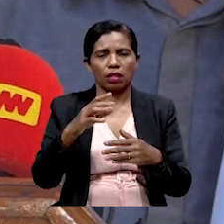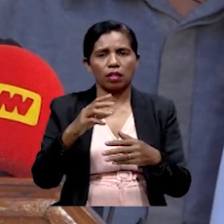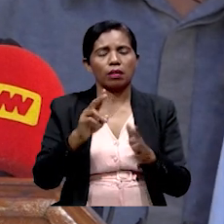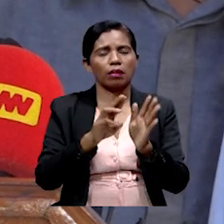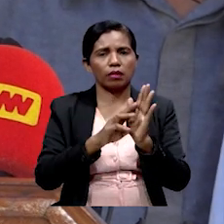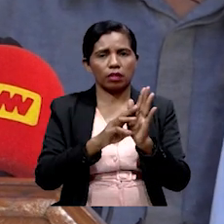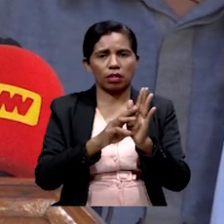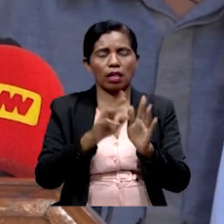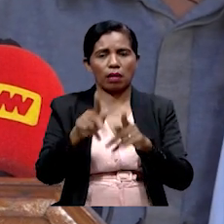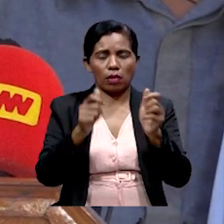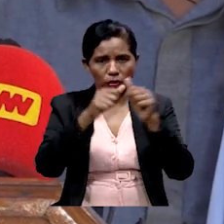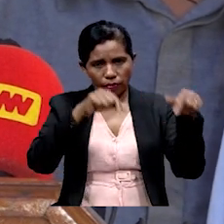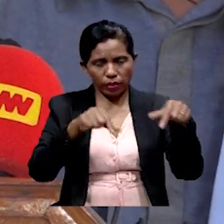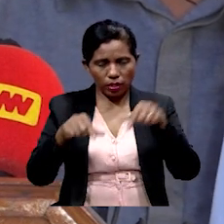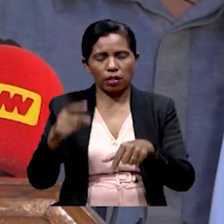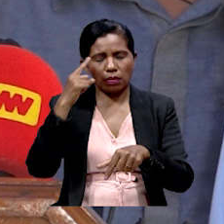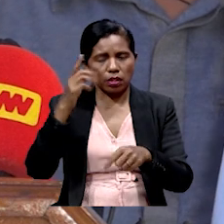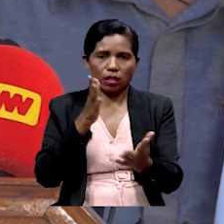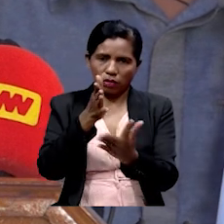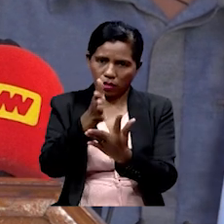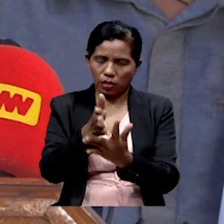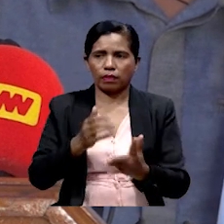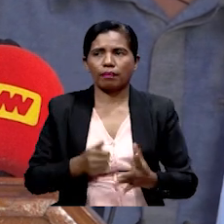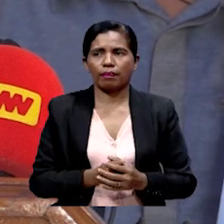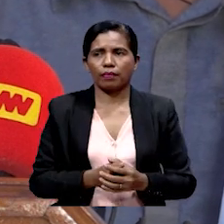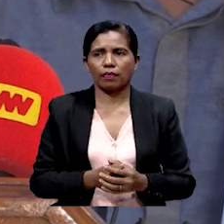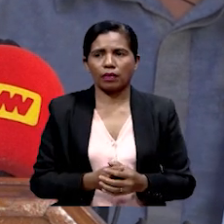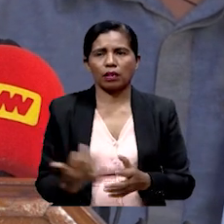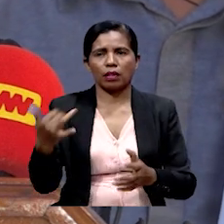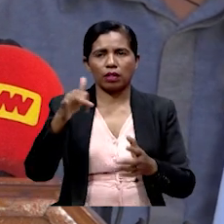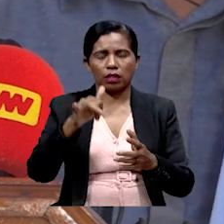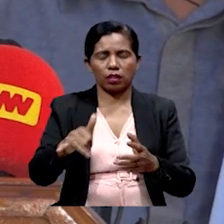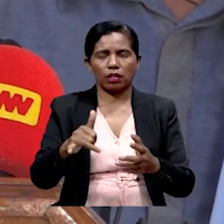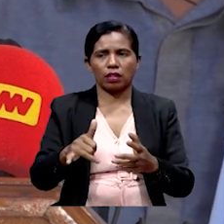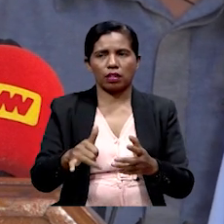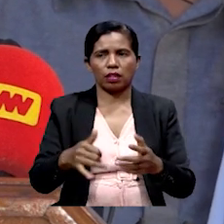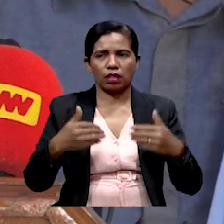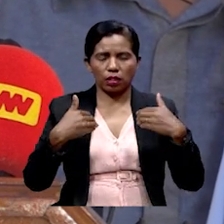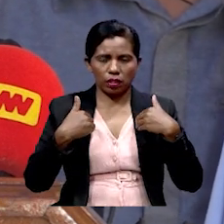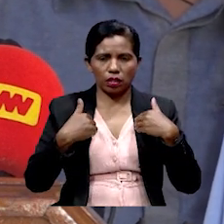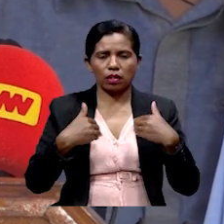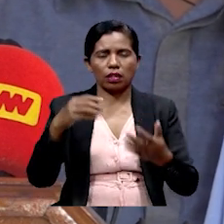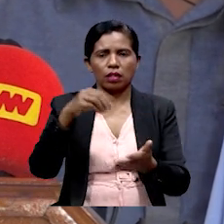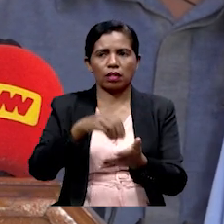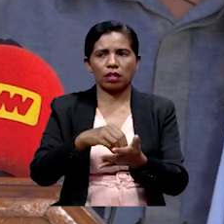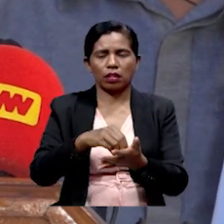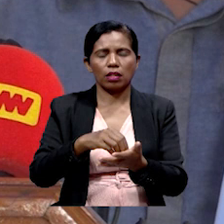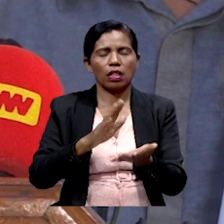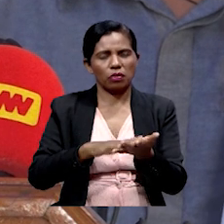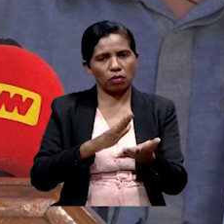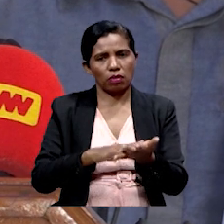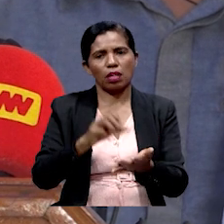deficiencia matan sira atua sesu tambah dadaung nene sira koin establece to de tiha pre